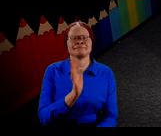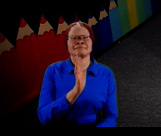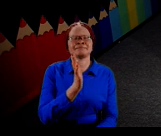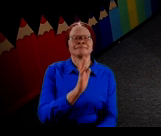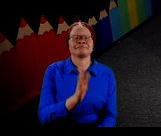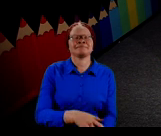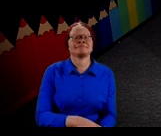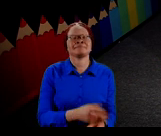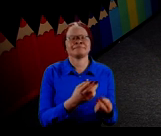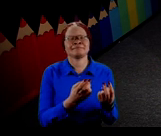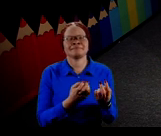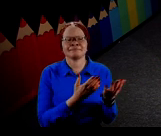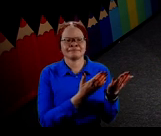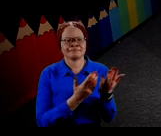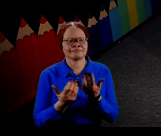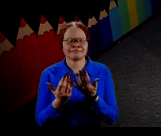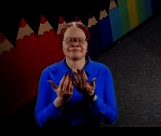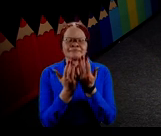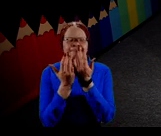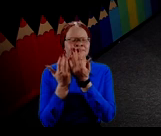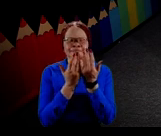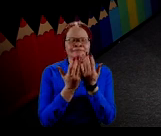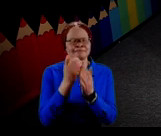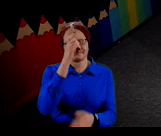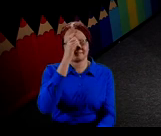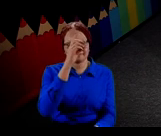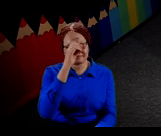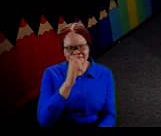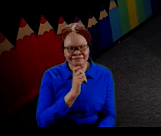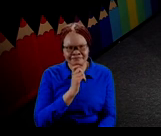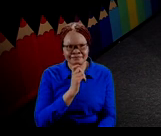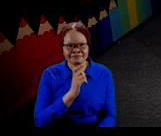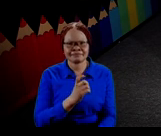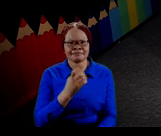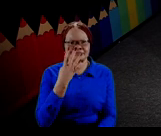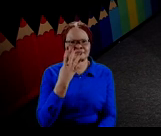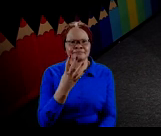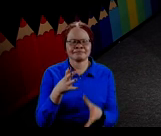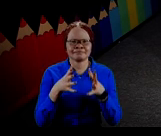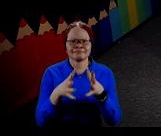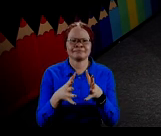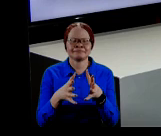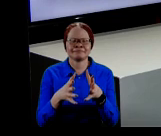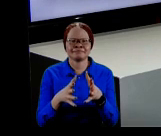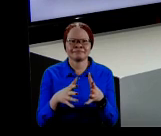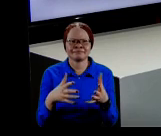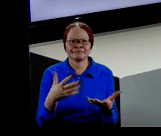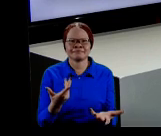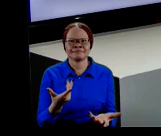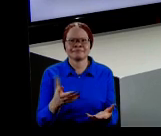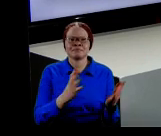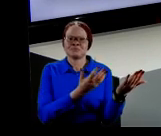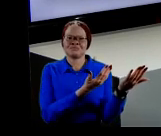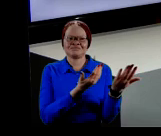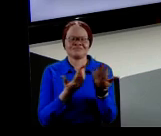Olá meninos sejam bem-vindos a aula de língua portuguesa da 4ª classe já